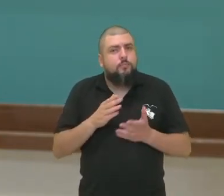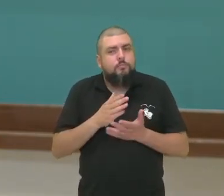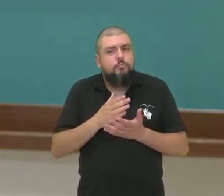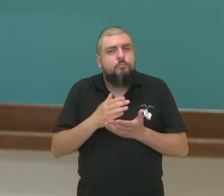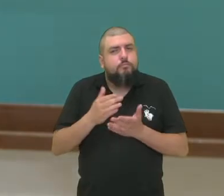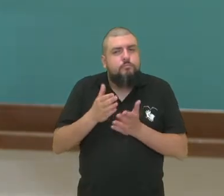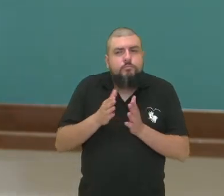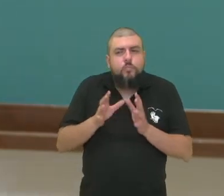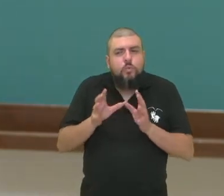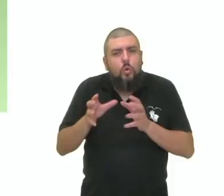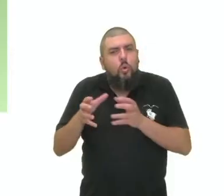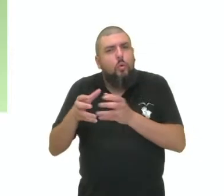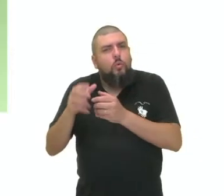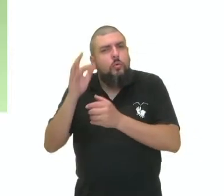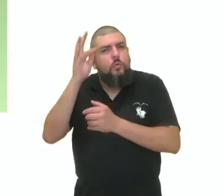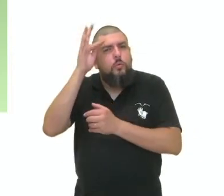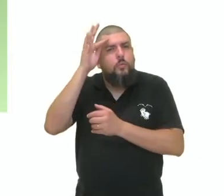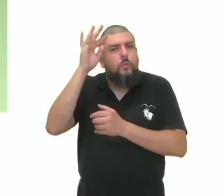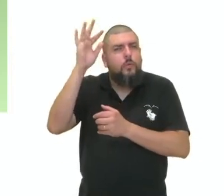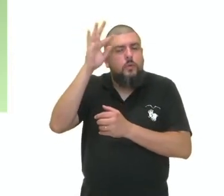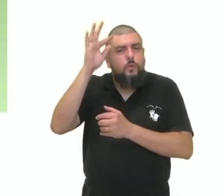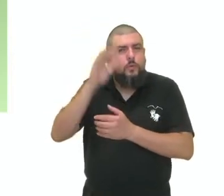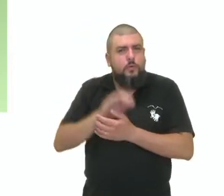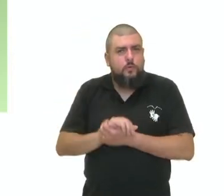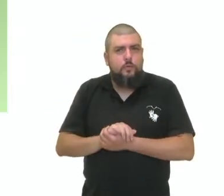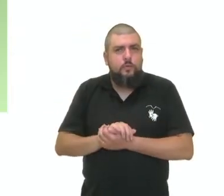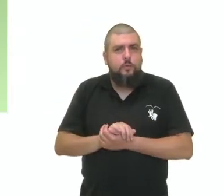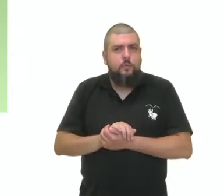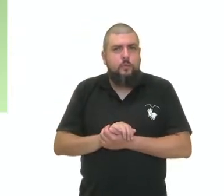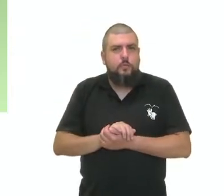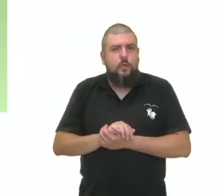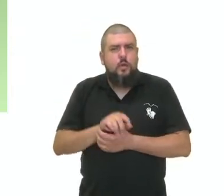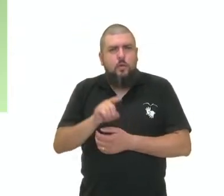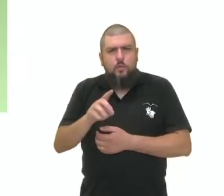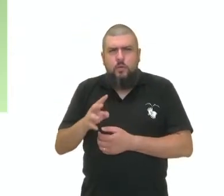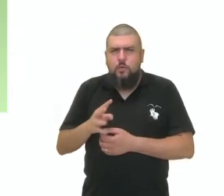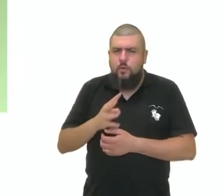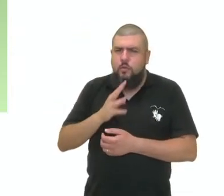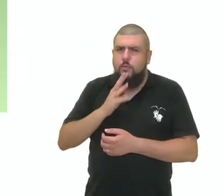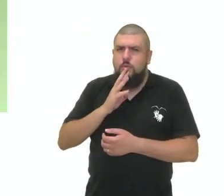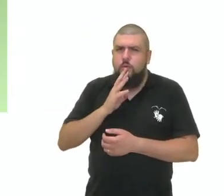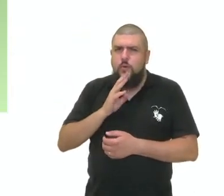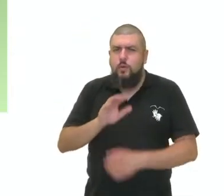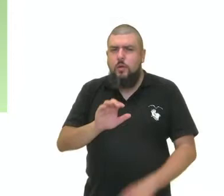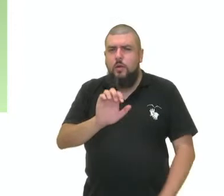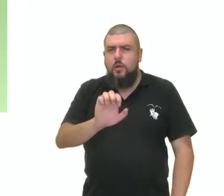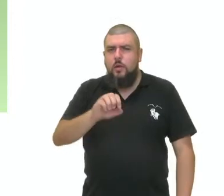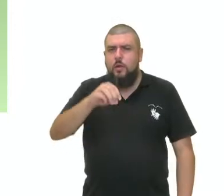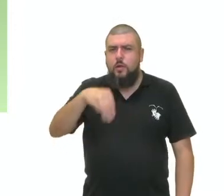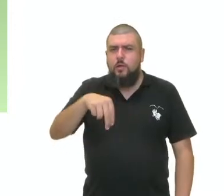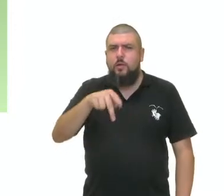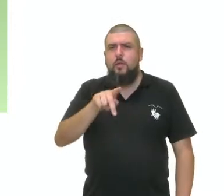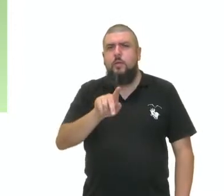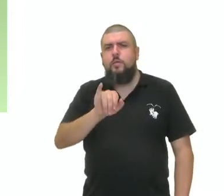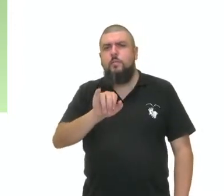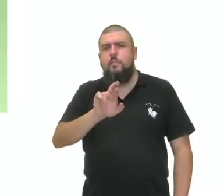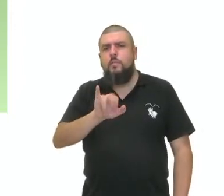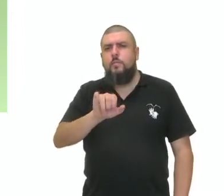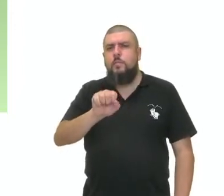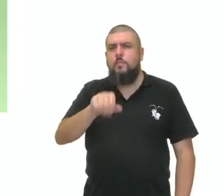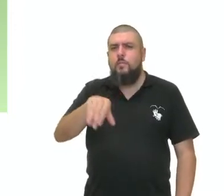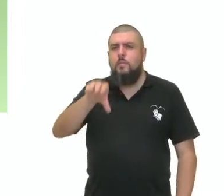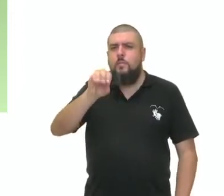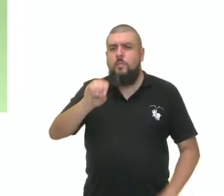defender essa ideia. Você já ouviu falar em empirismo? O que será que significa este conceito?